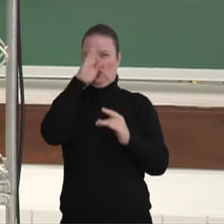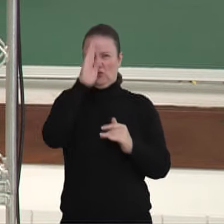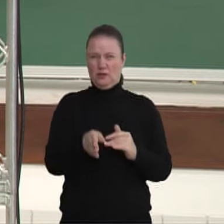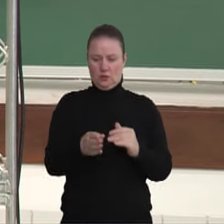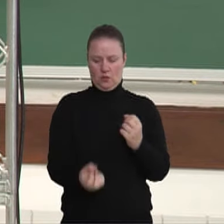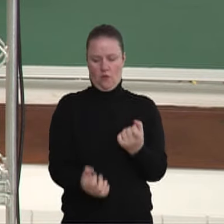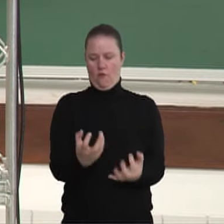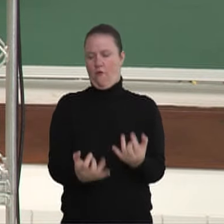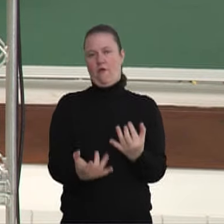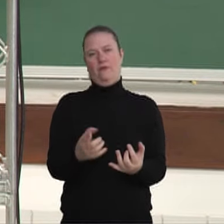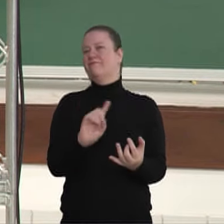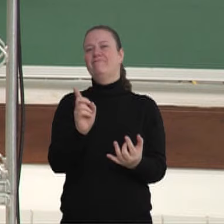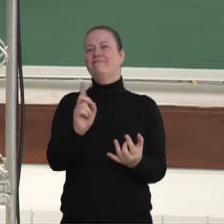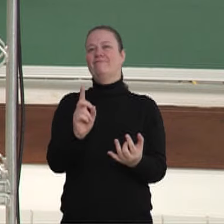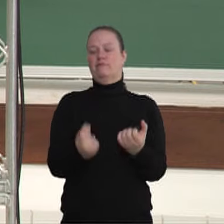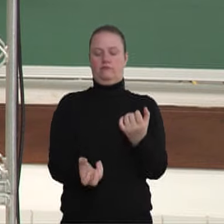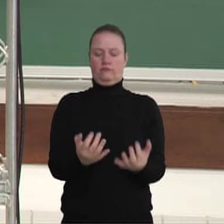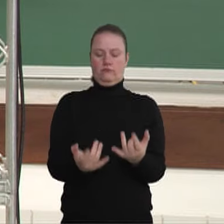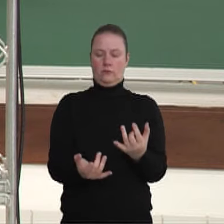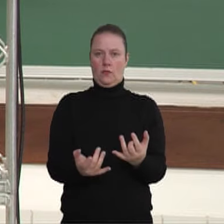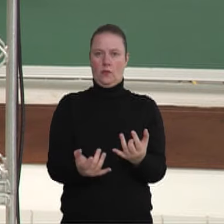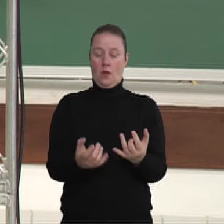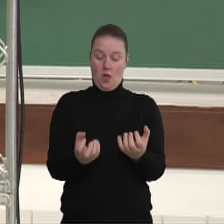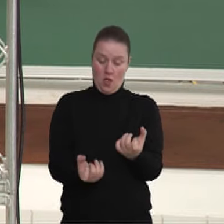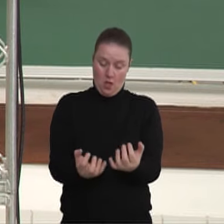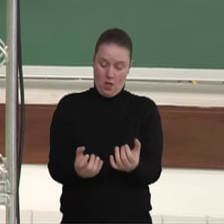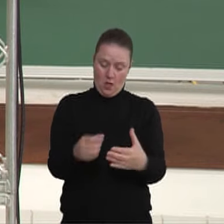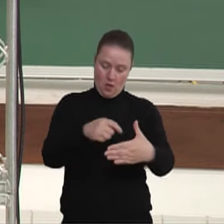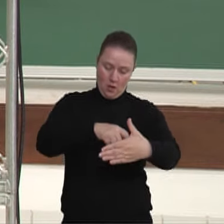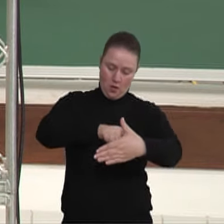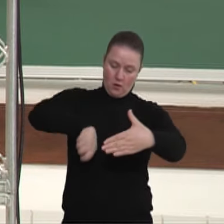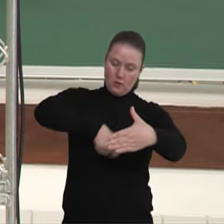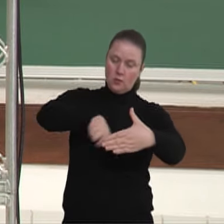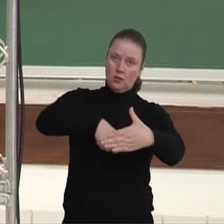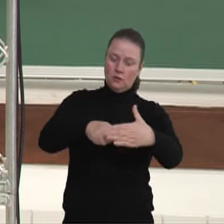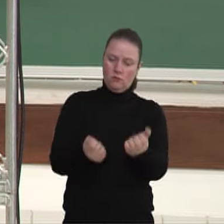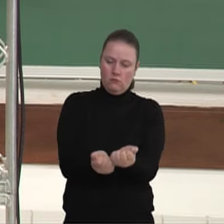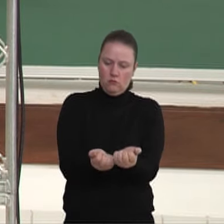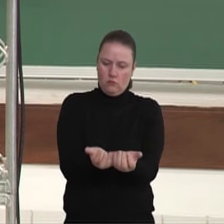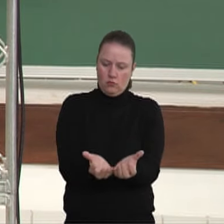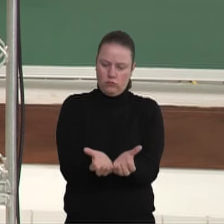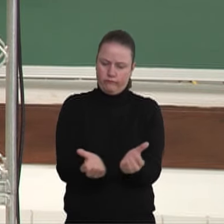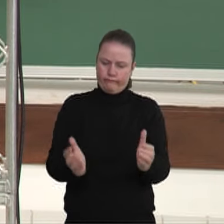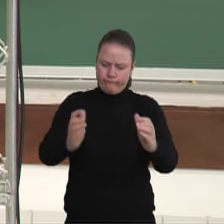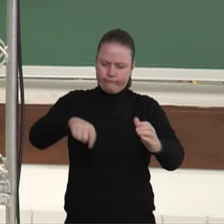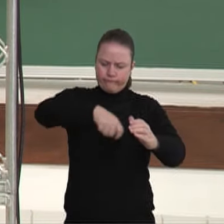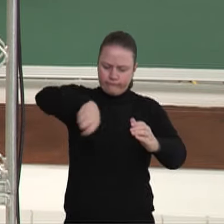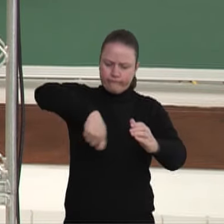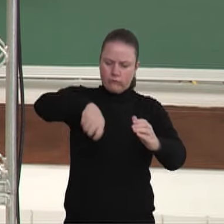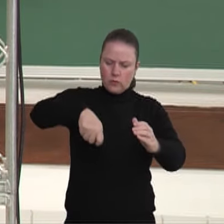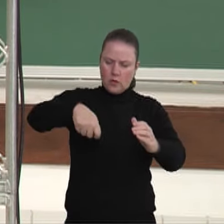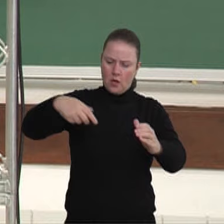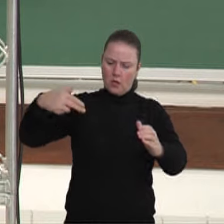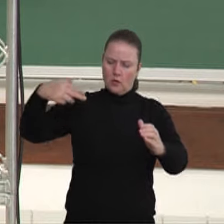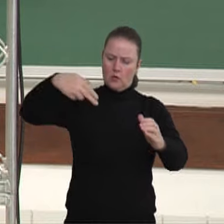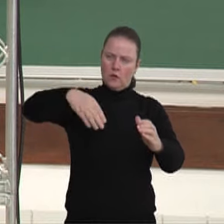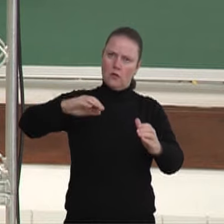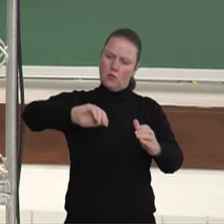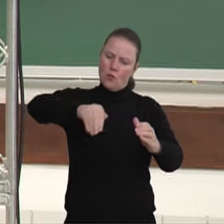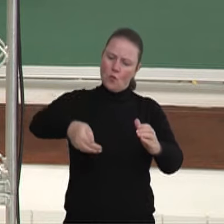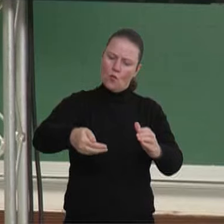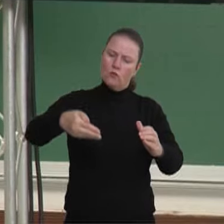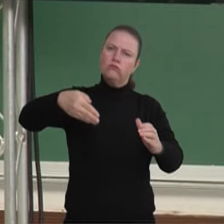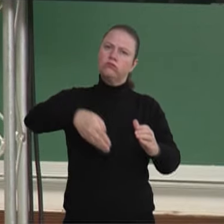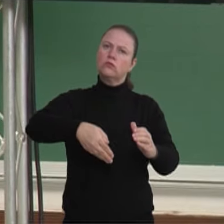chama. A chama teve um contato com a panela, aqueceu o alimento e você está colocando a sua espumadeira em contato com